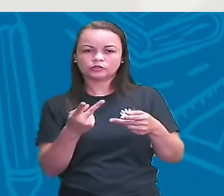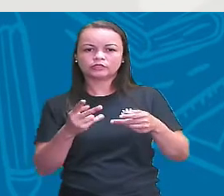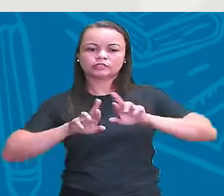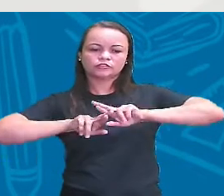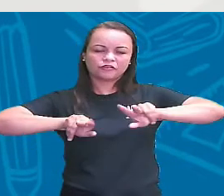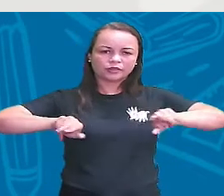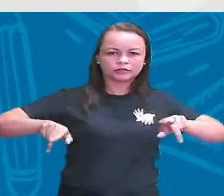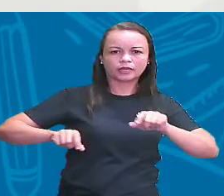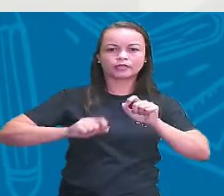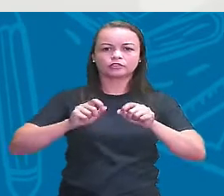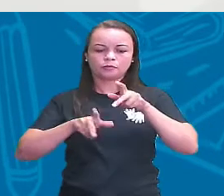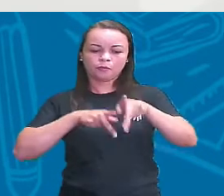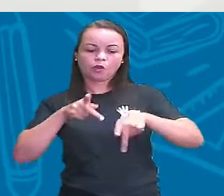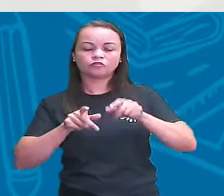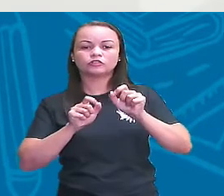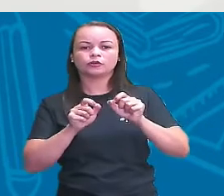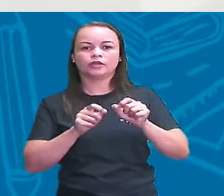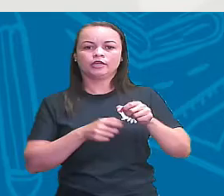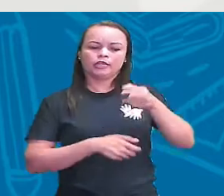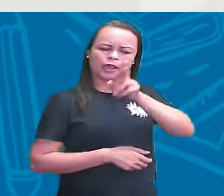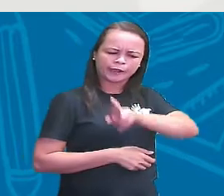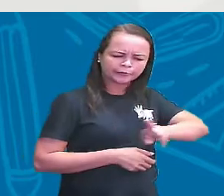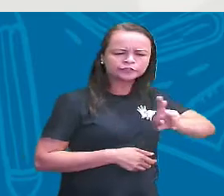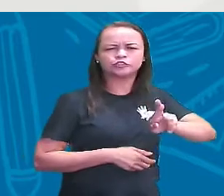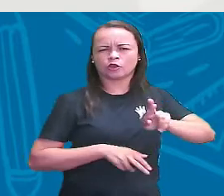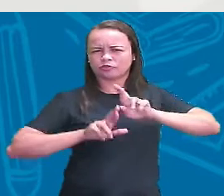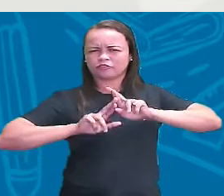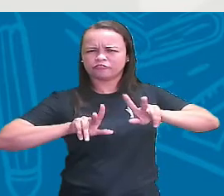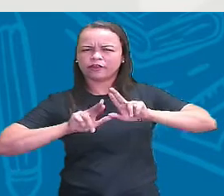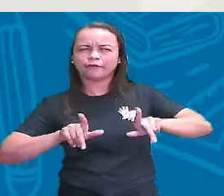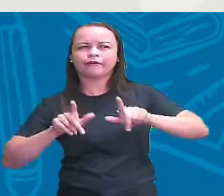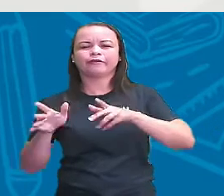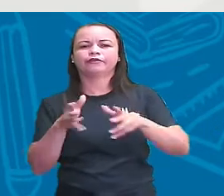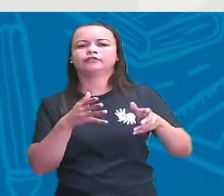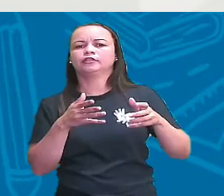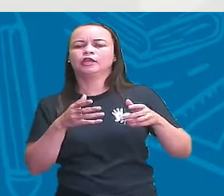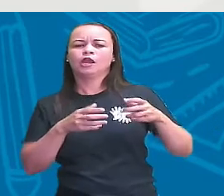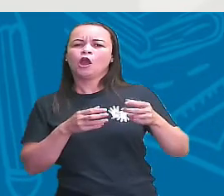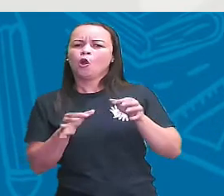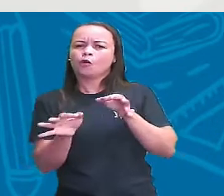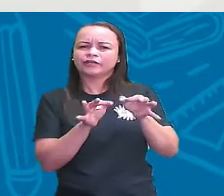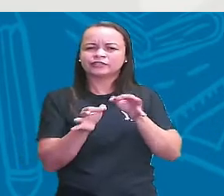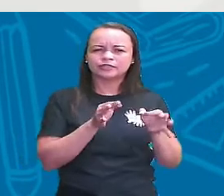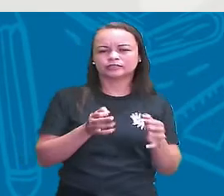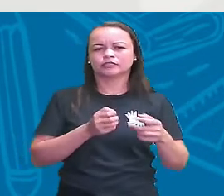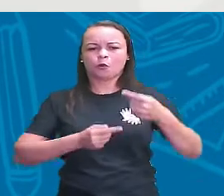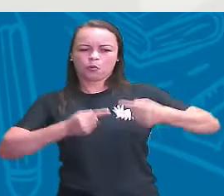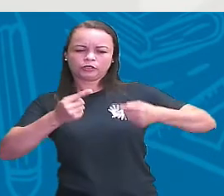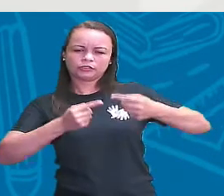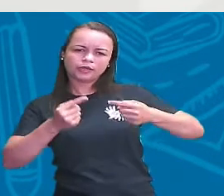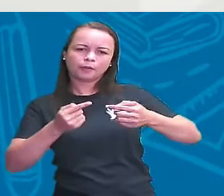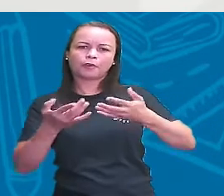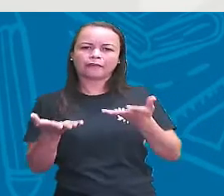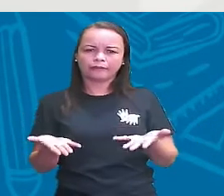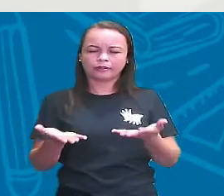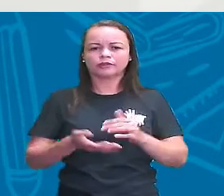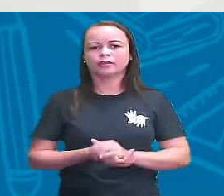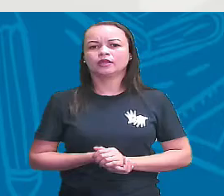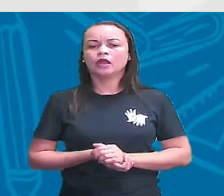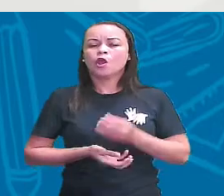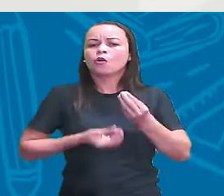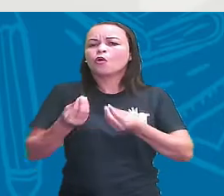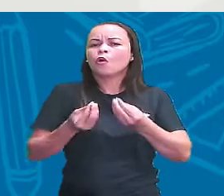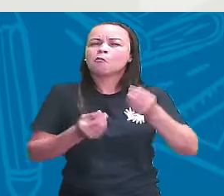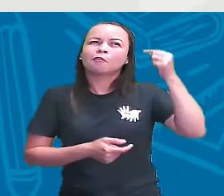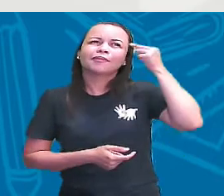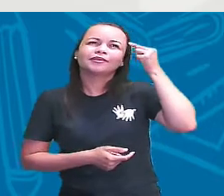Essas pessoas, elas vinham com religiões diferentes, formas de se organizar politicamente diferentes, formas de pensar